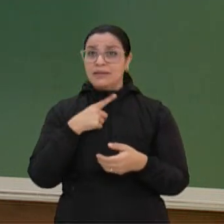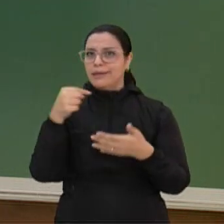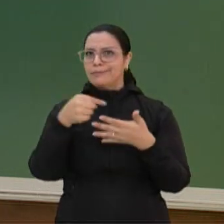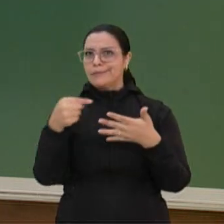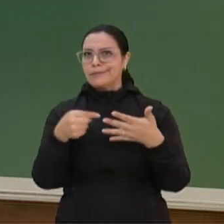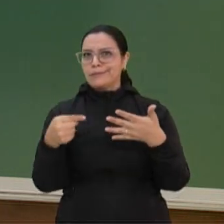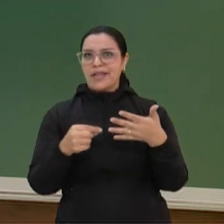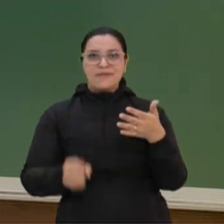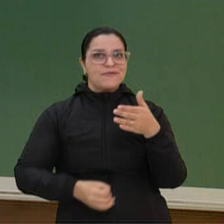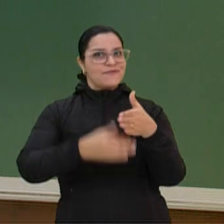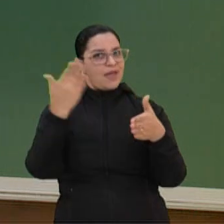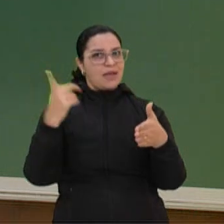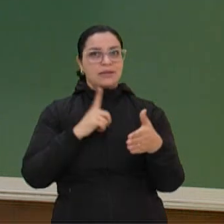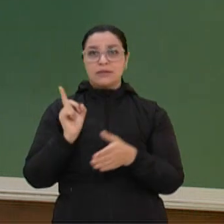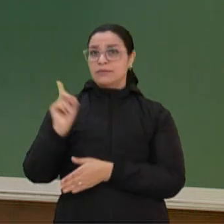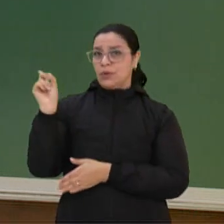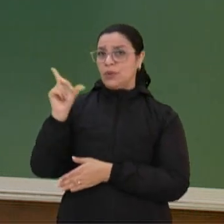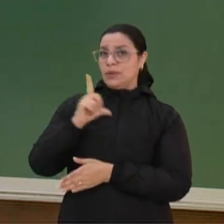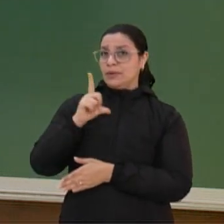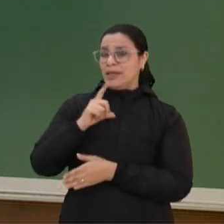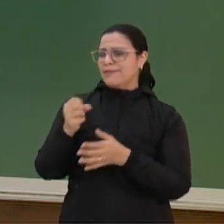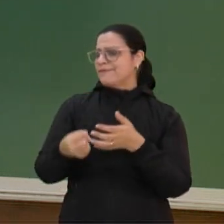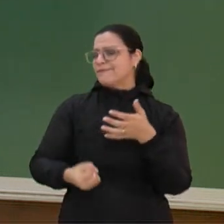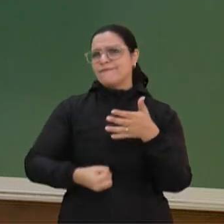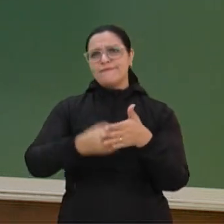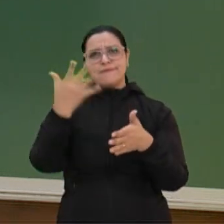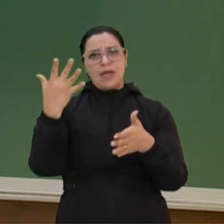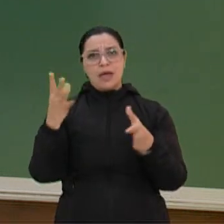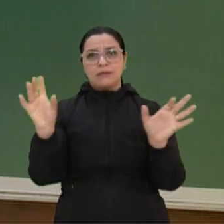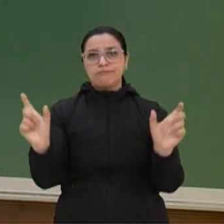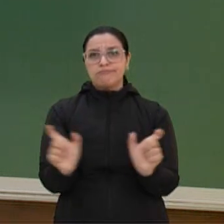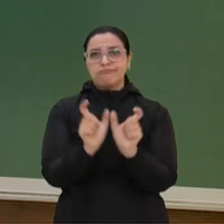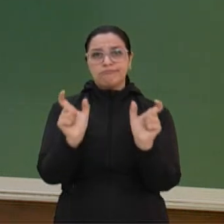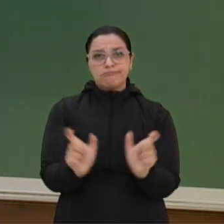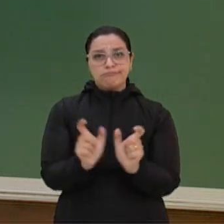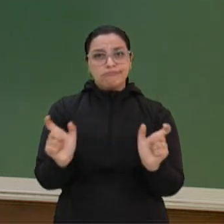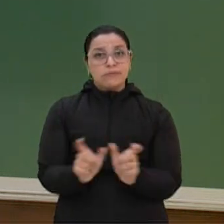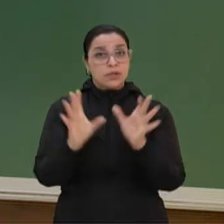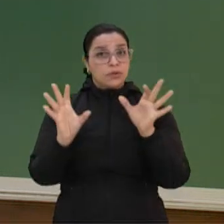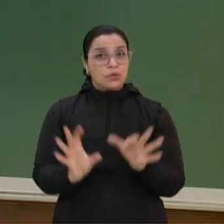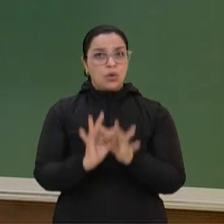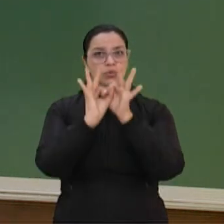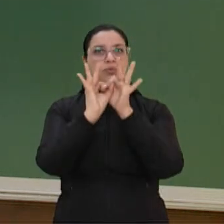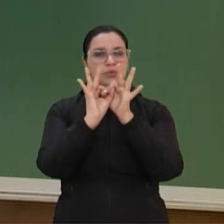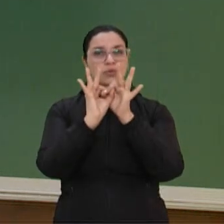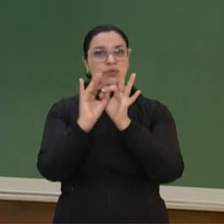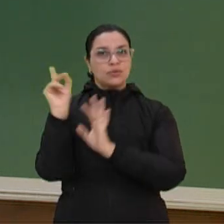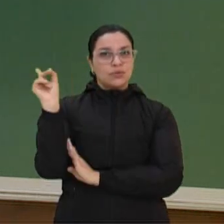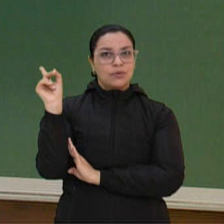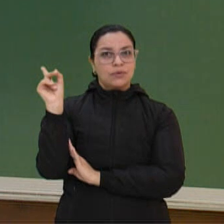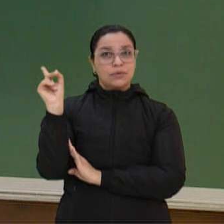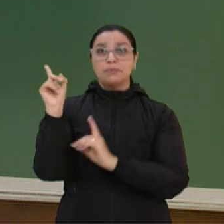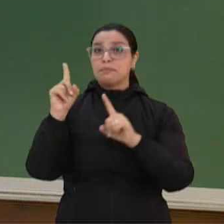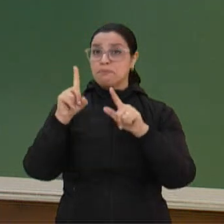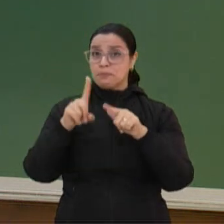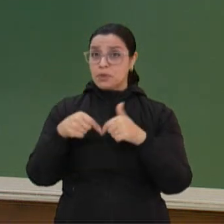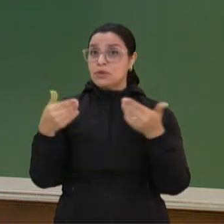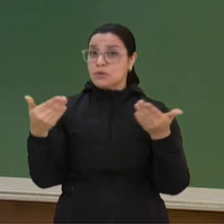passada, que nós temos várias conjunções e